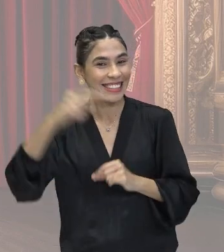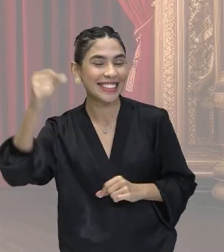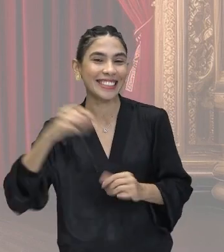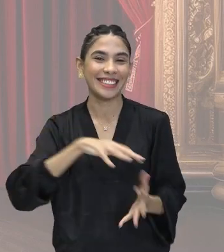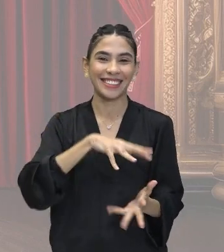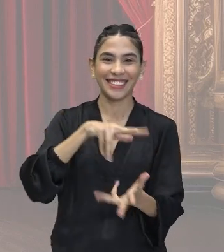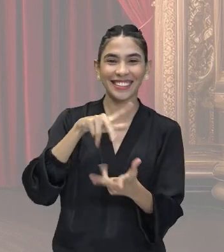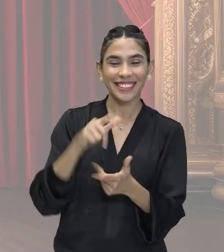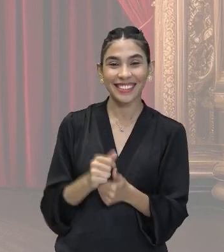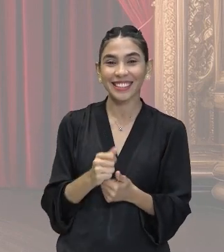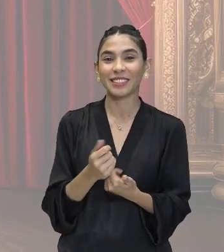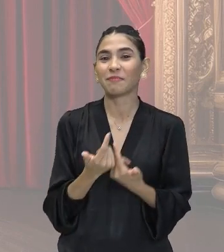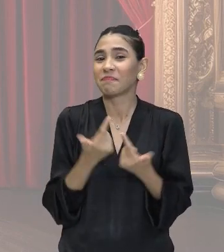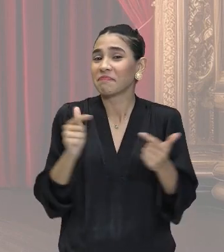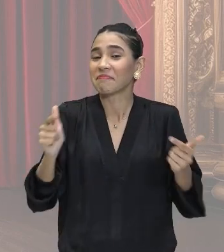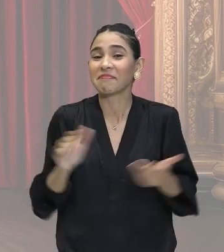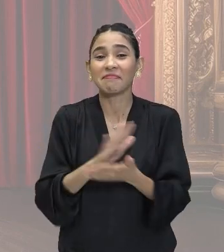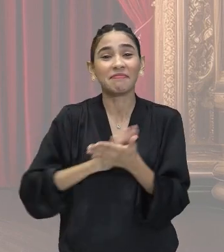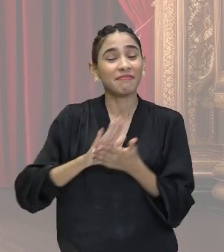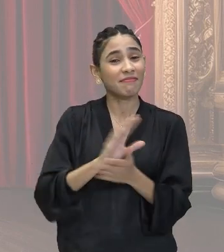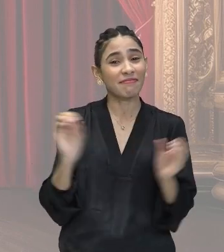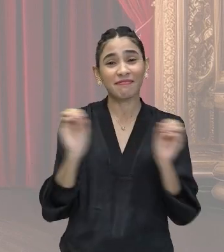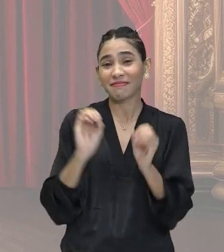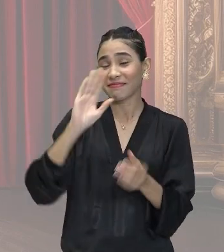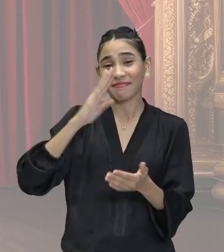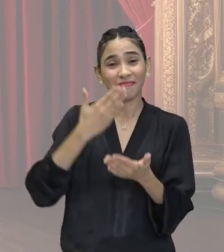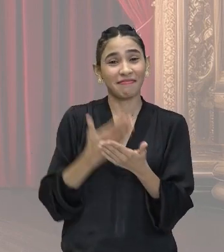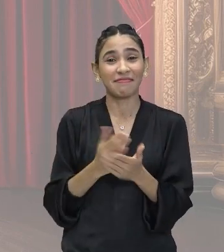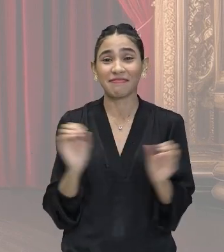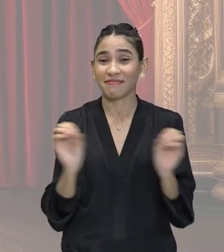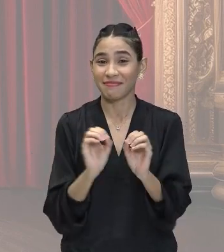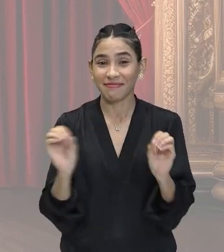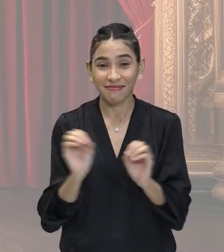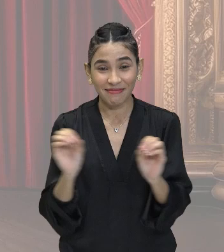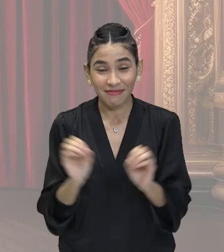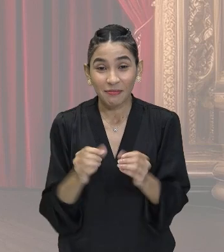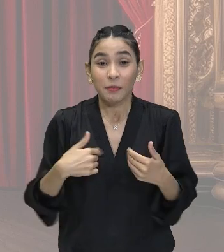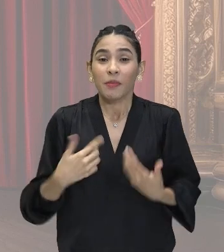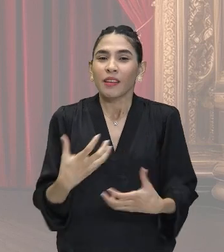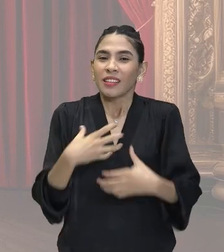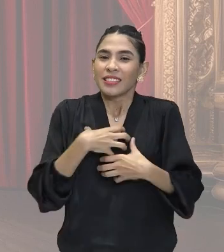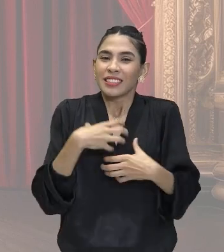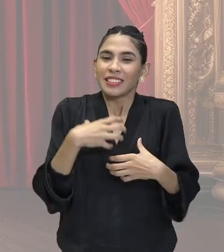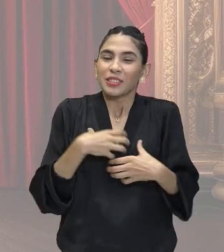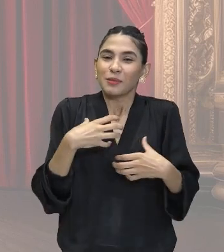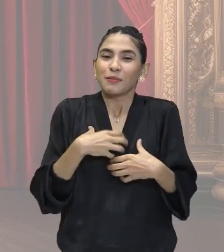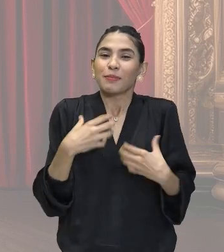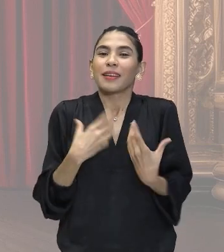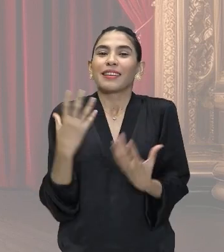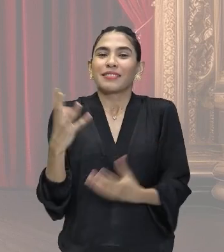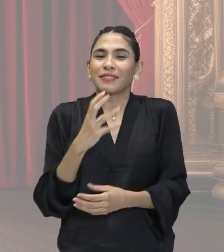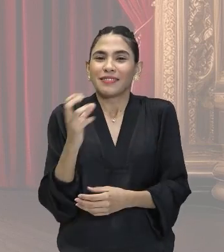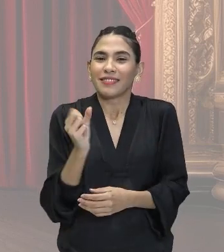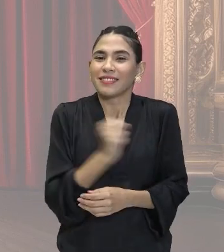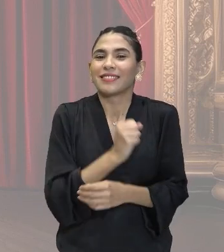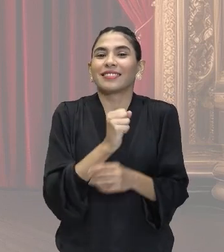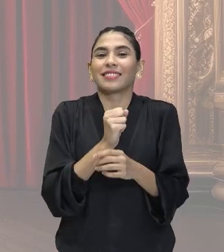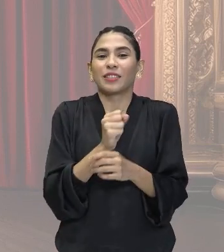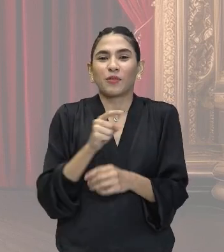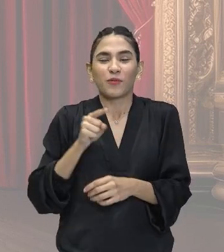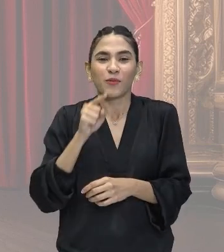mundo, sem glória, sem fé, no peral profundo e solitário é, que soluças